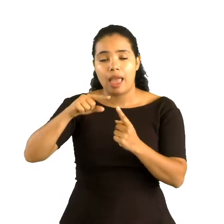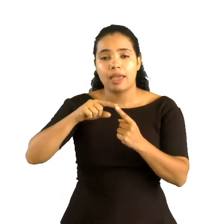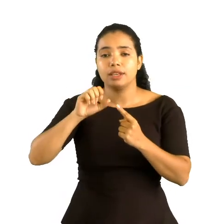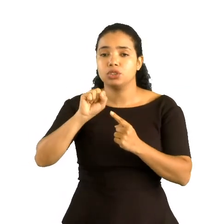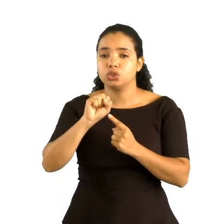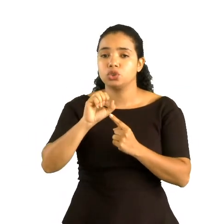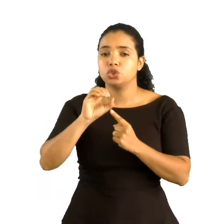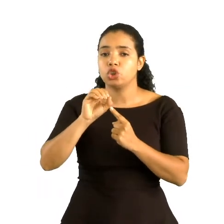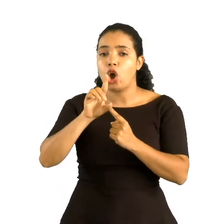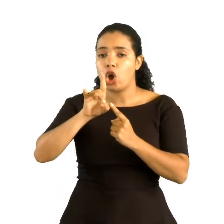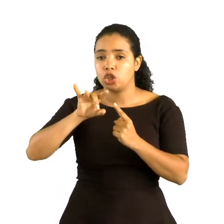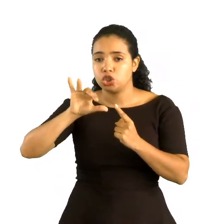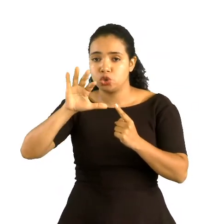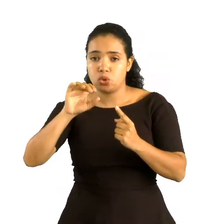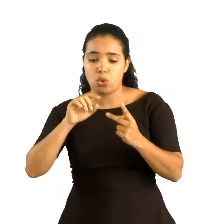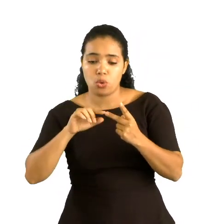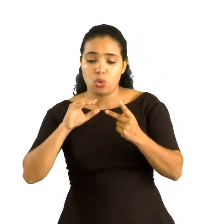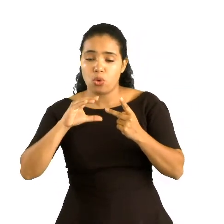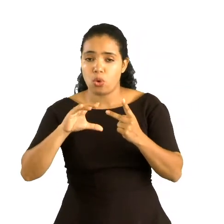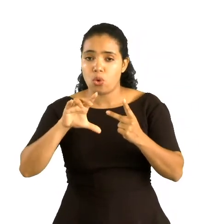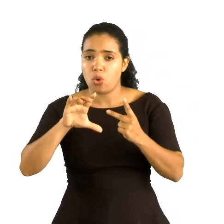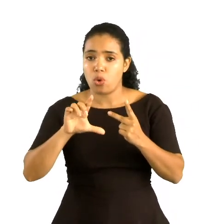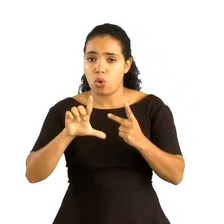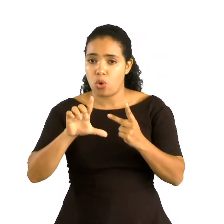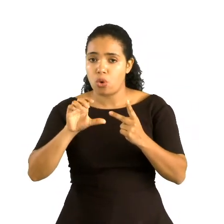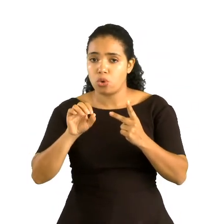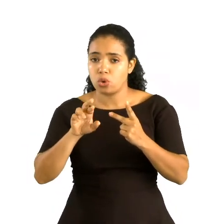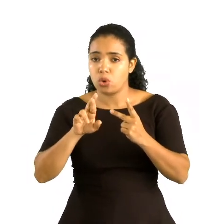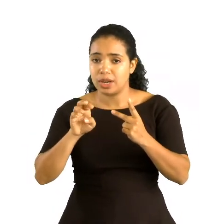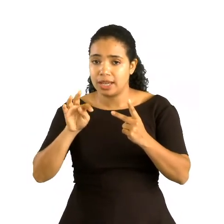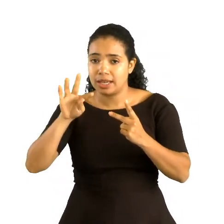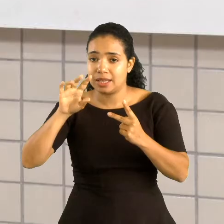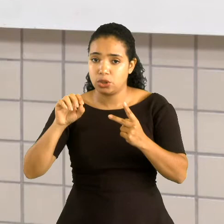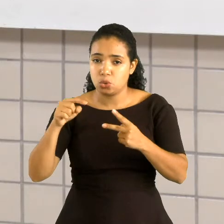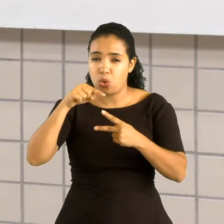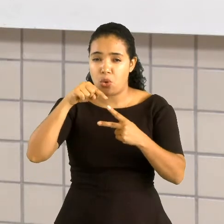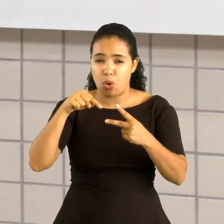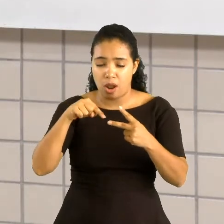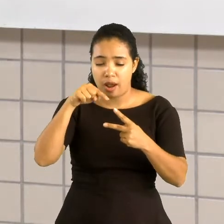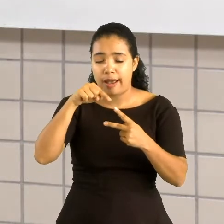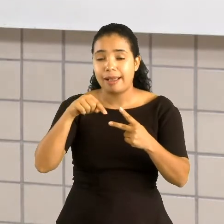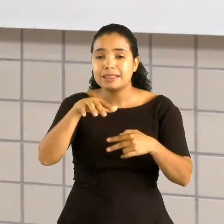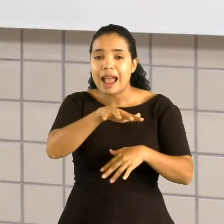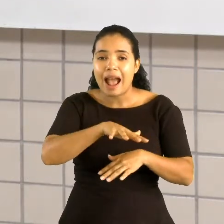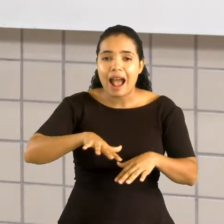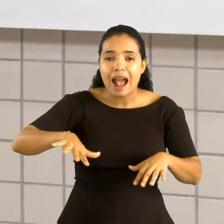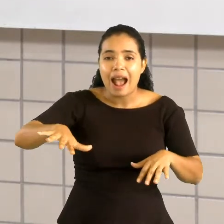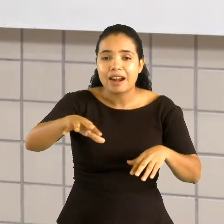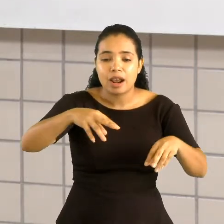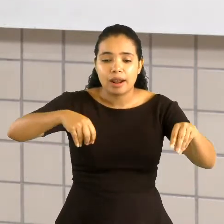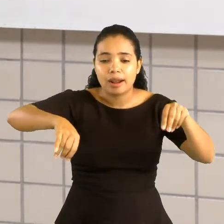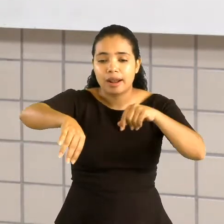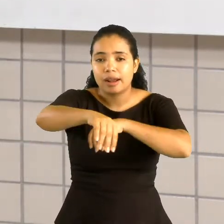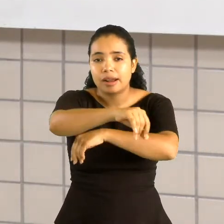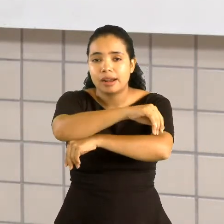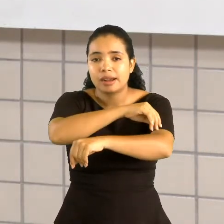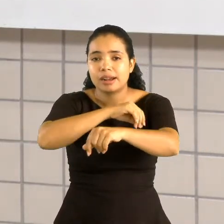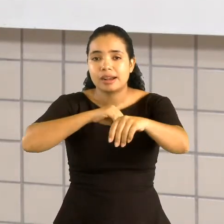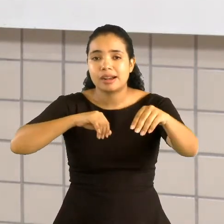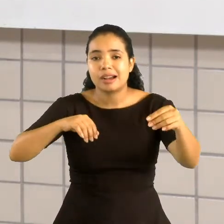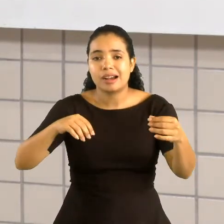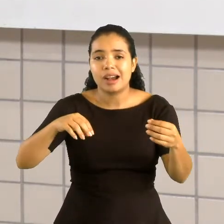cloreto. Ele acontece muito em regiões mais desérticas, em regiões onde a intensidade de sol é